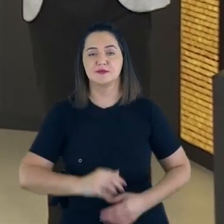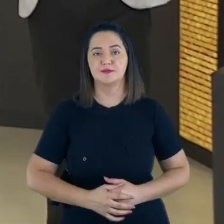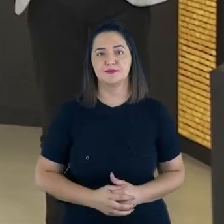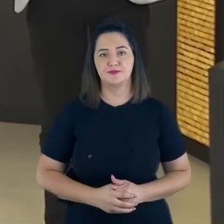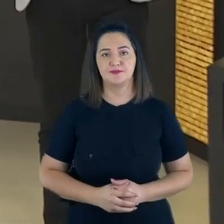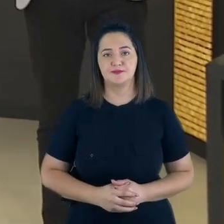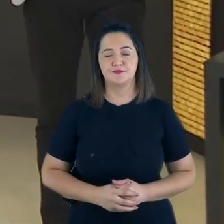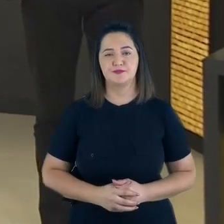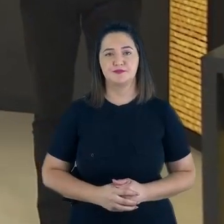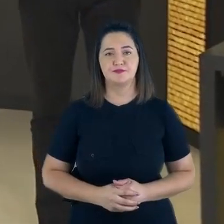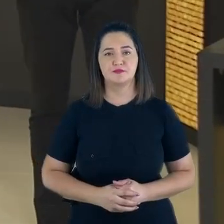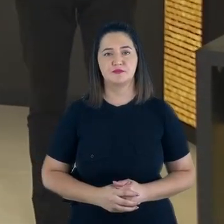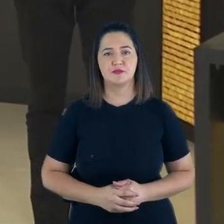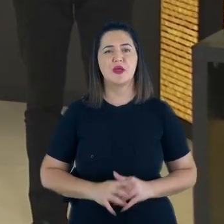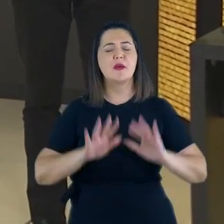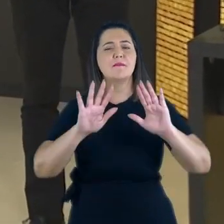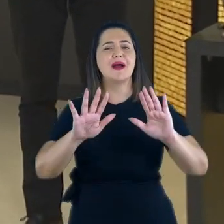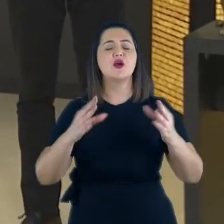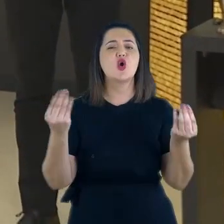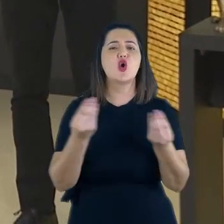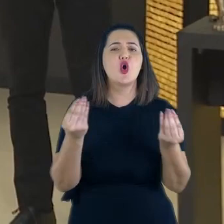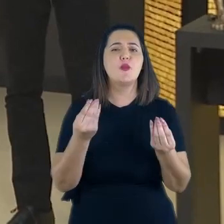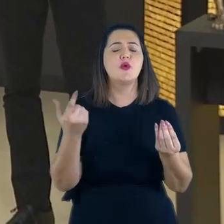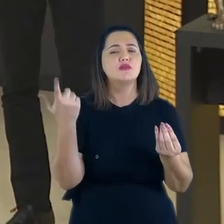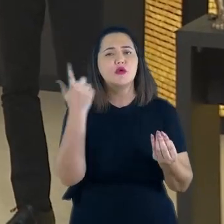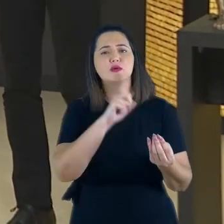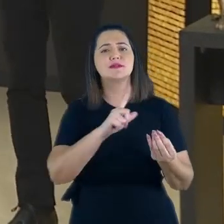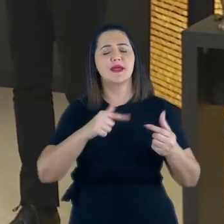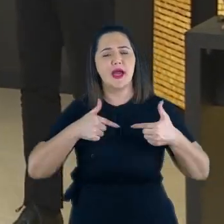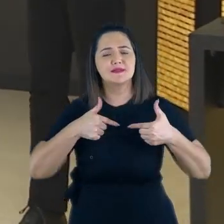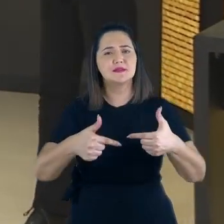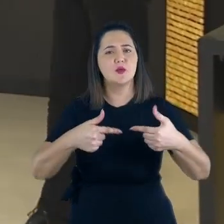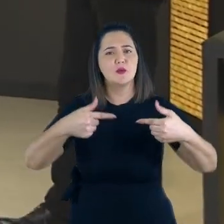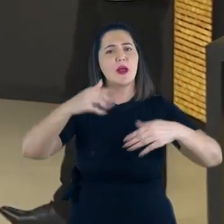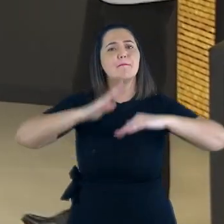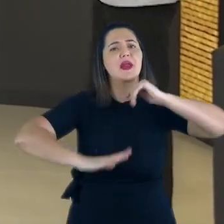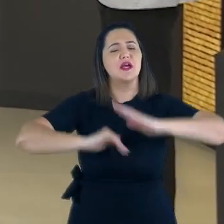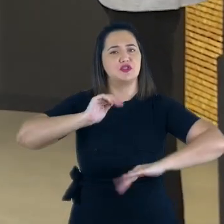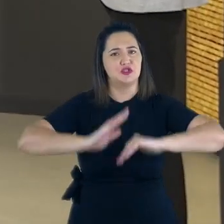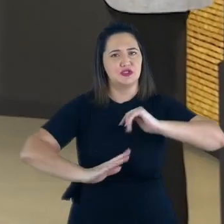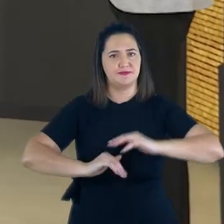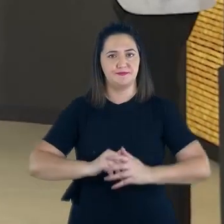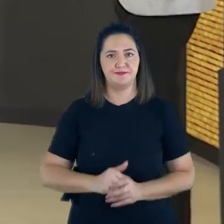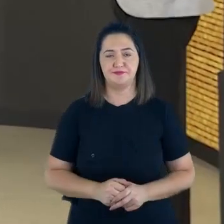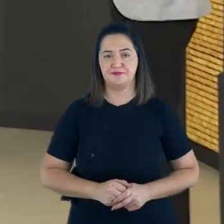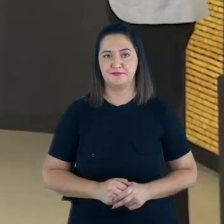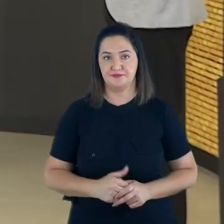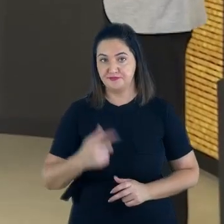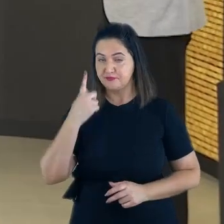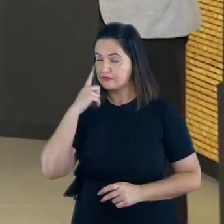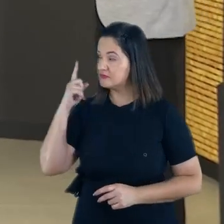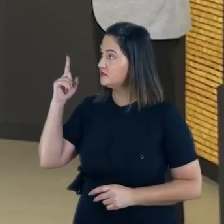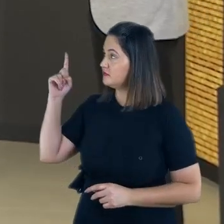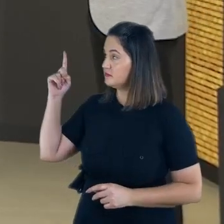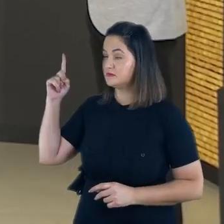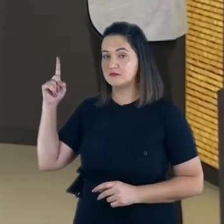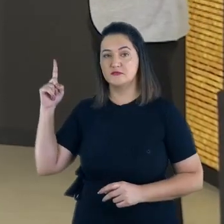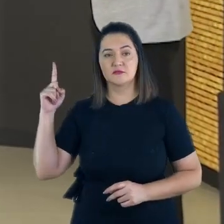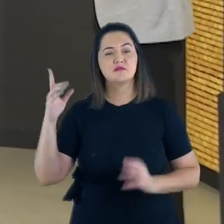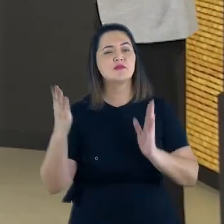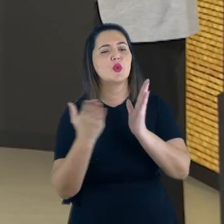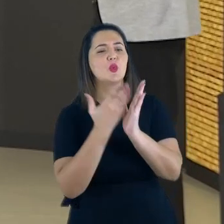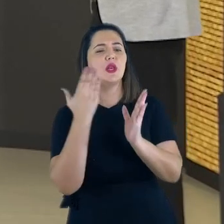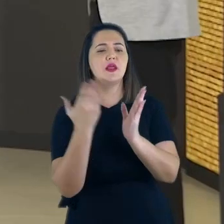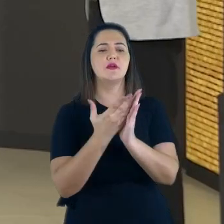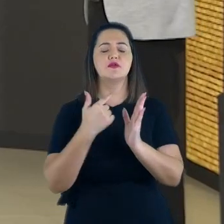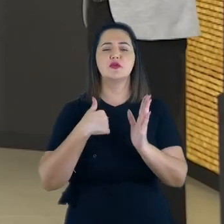como é que isto funciona na prática? Então vou mostrar para você. Vamos de novo ao telão aqui. Esse aqui é um livro que me chama